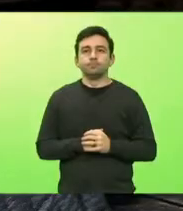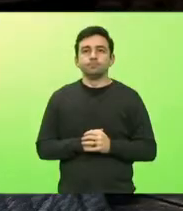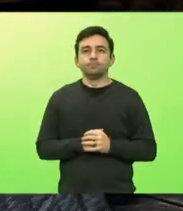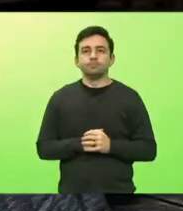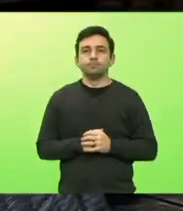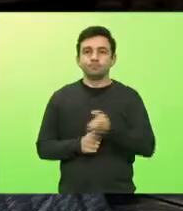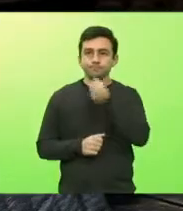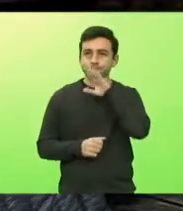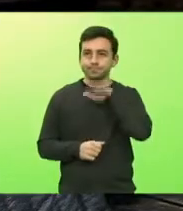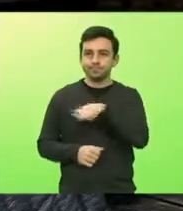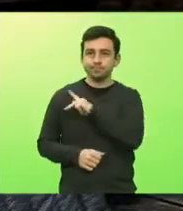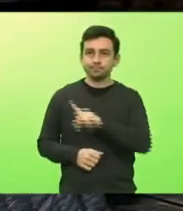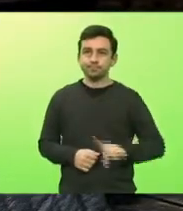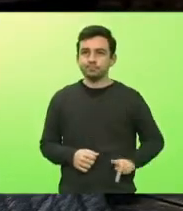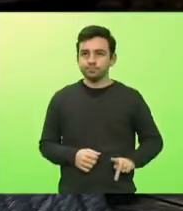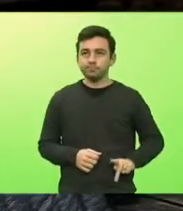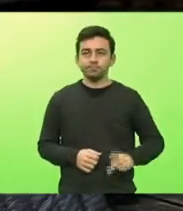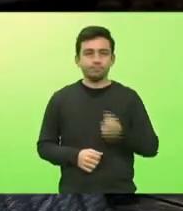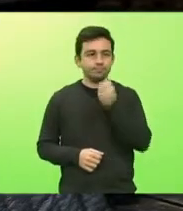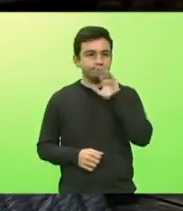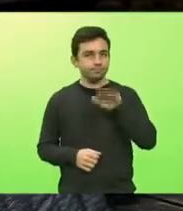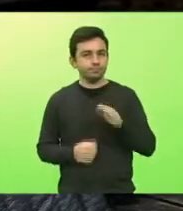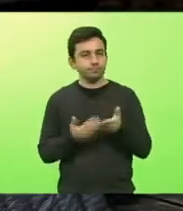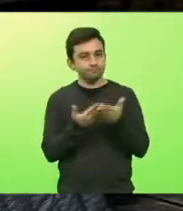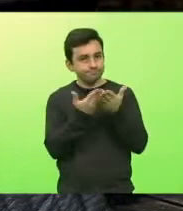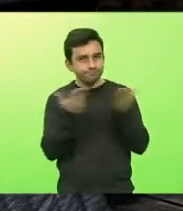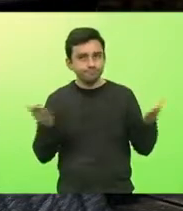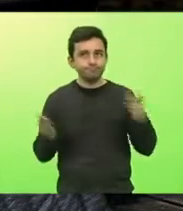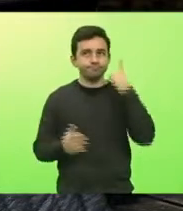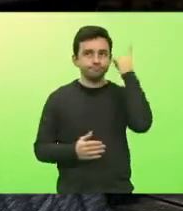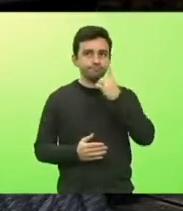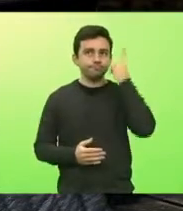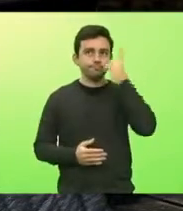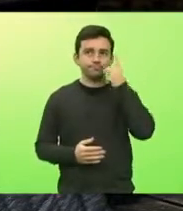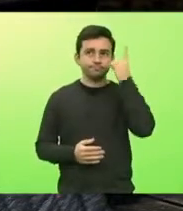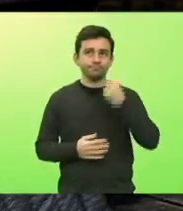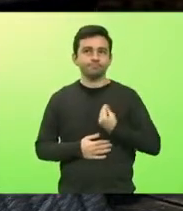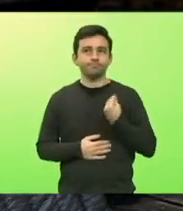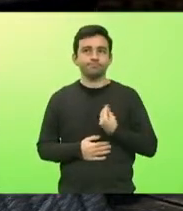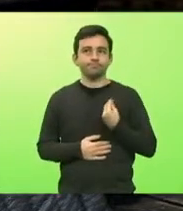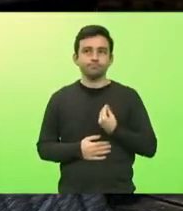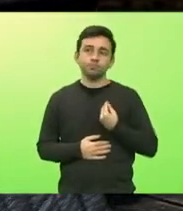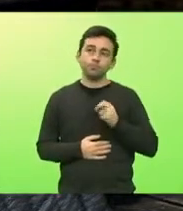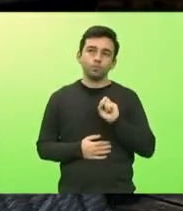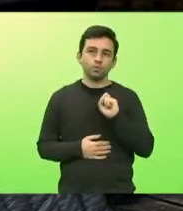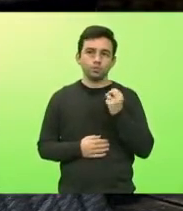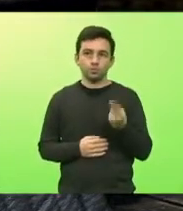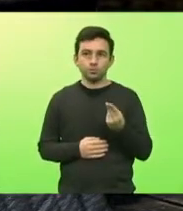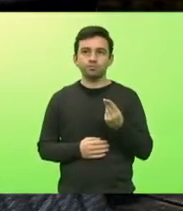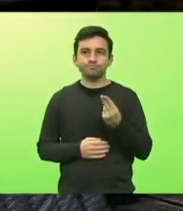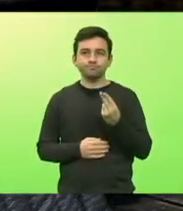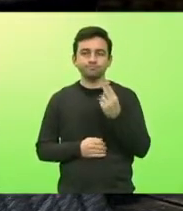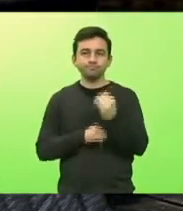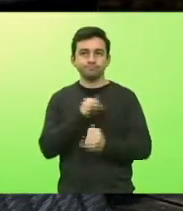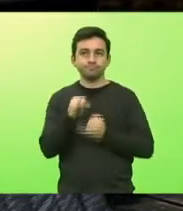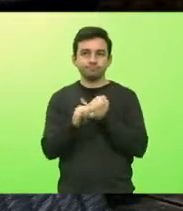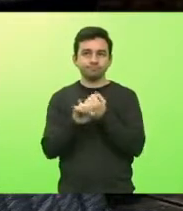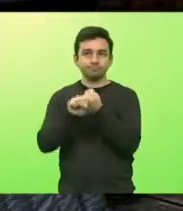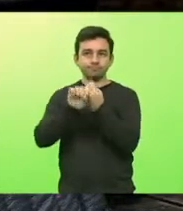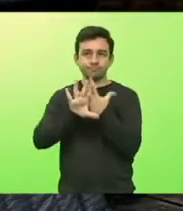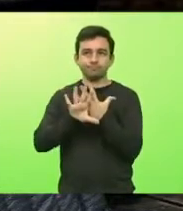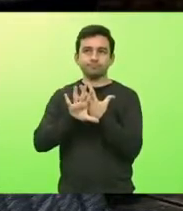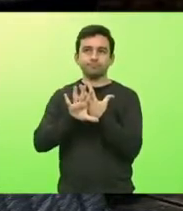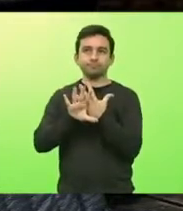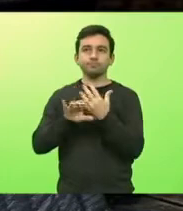Boa tarde, presidente. Boa tarde, senhores deputados, presenciais ou que estão aí na tela nos